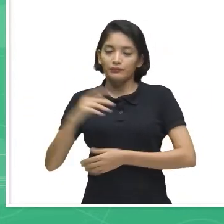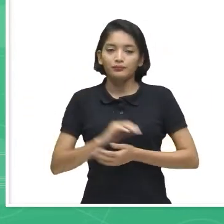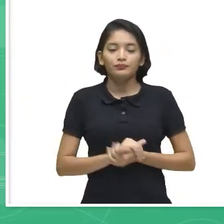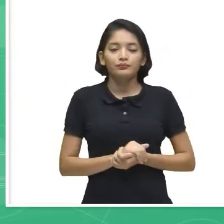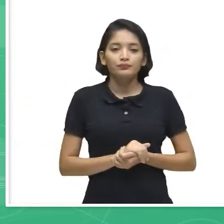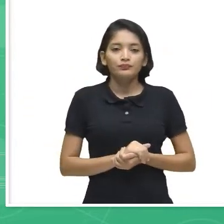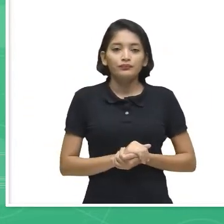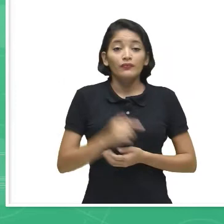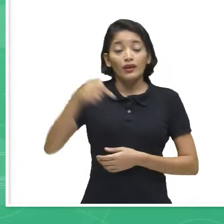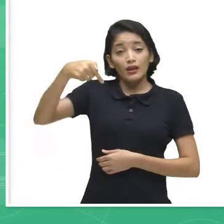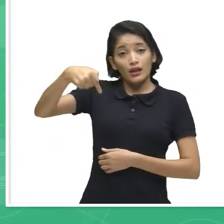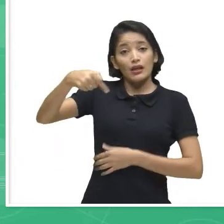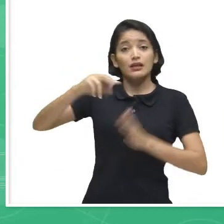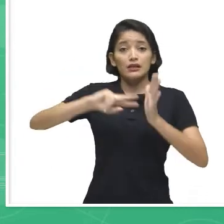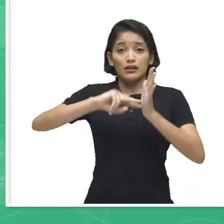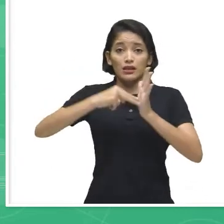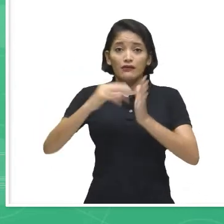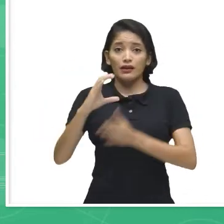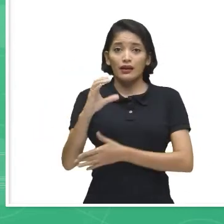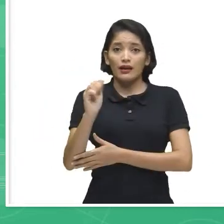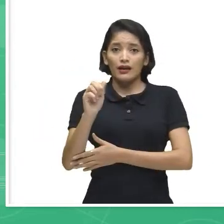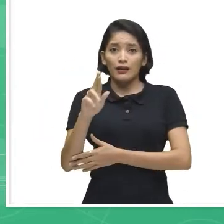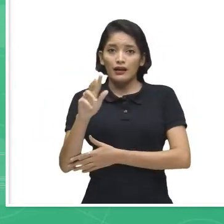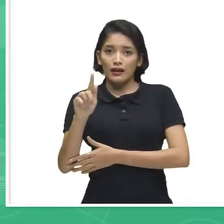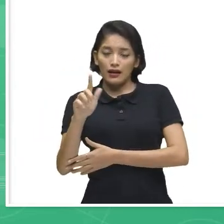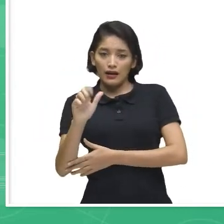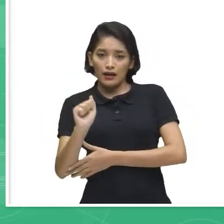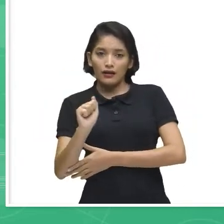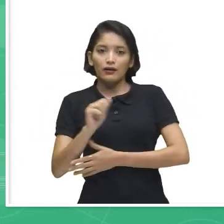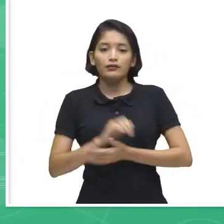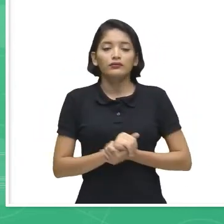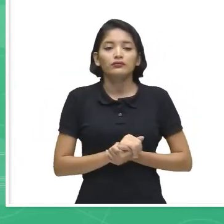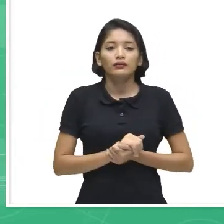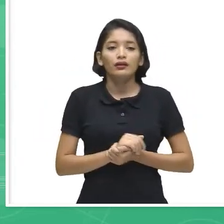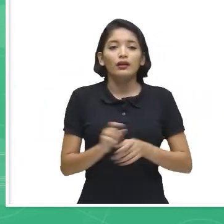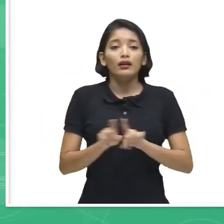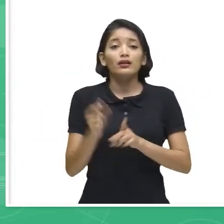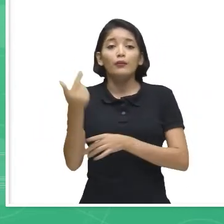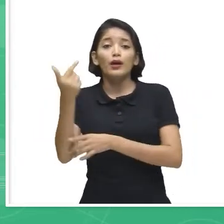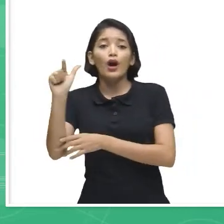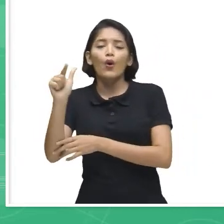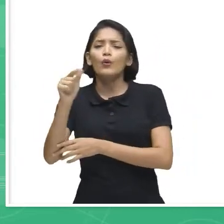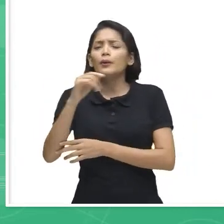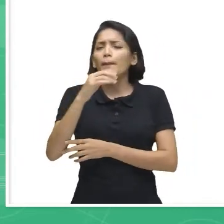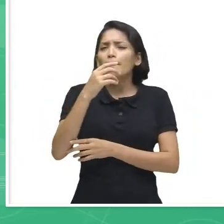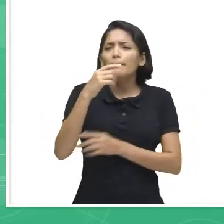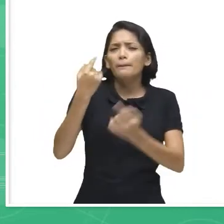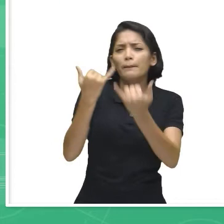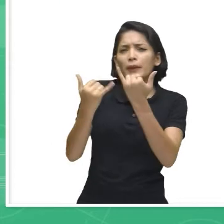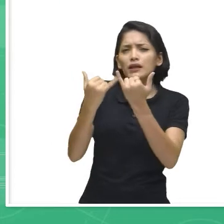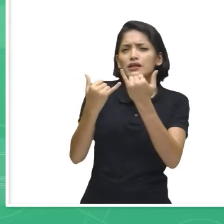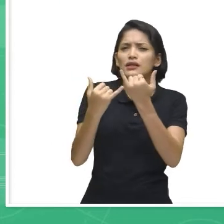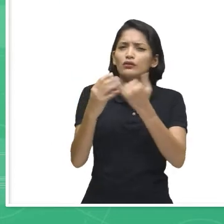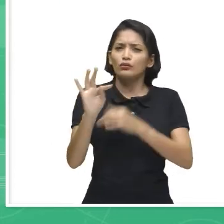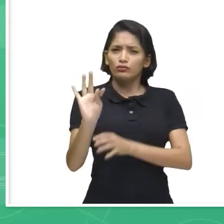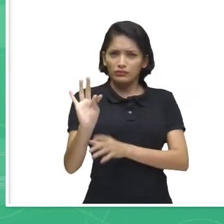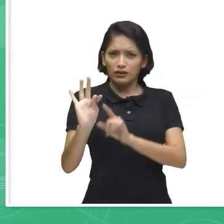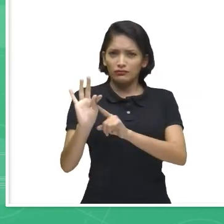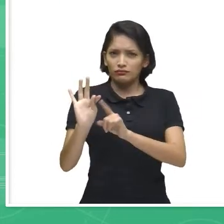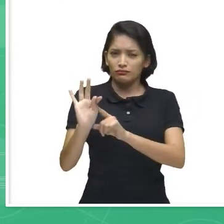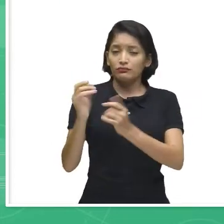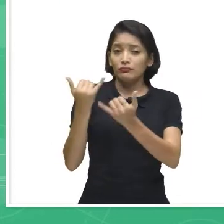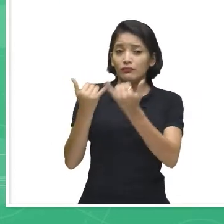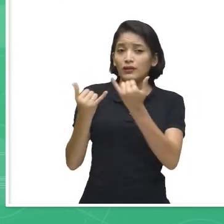Q é a carga elétrica e tal, essa letra grega aqui não é uma letra T enfeitada, isso daqui